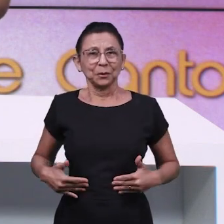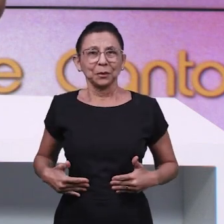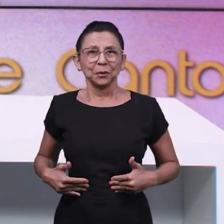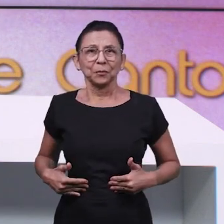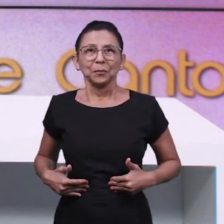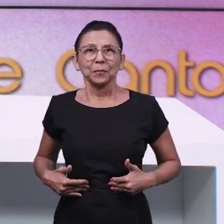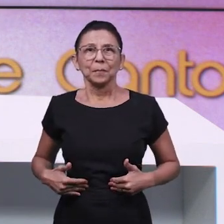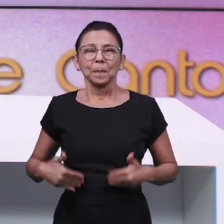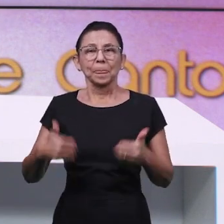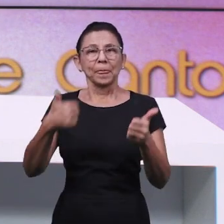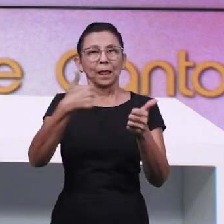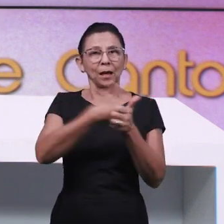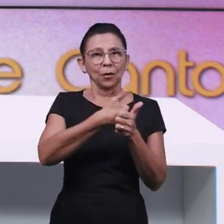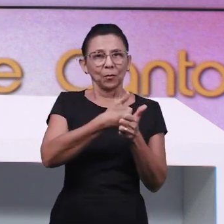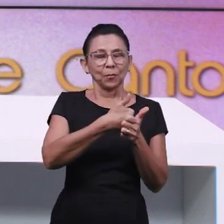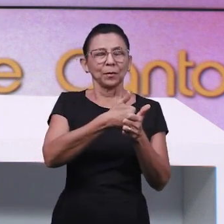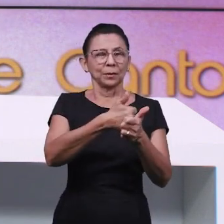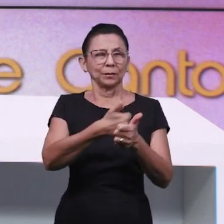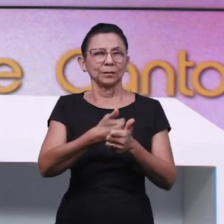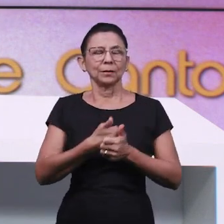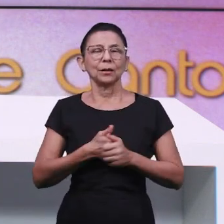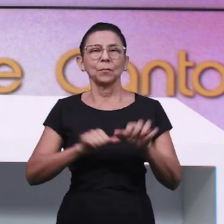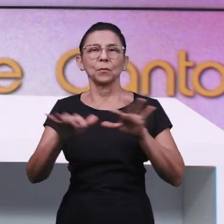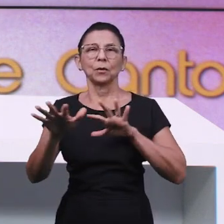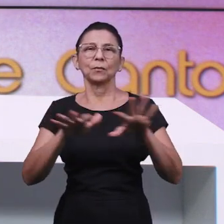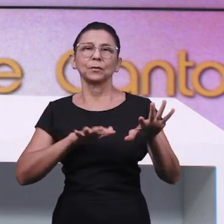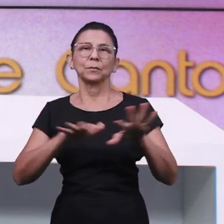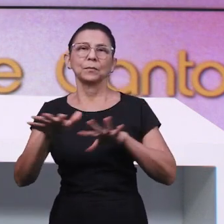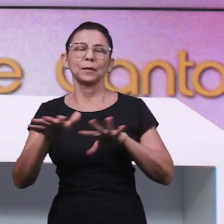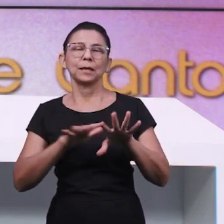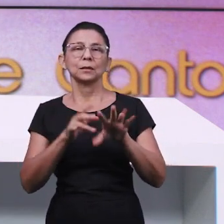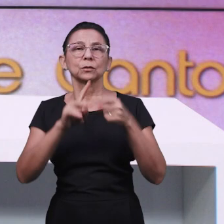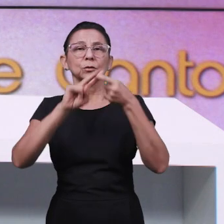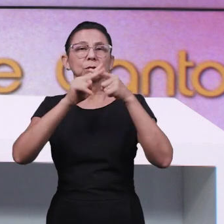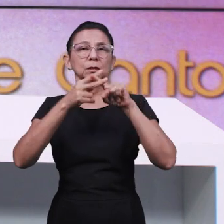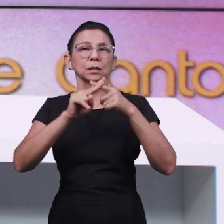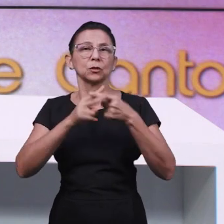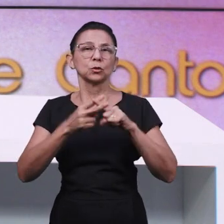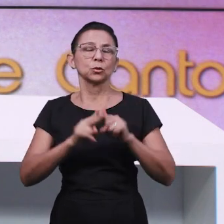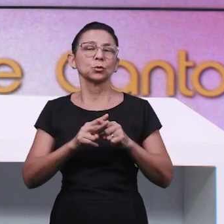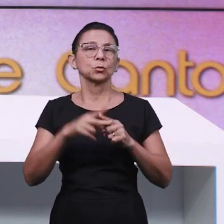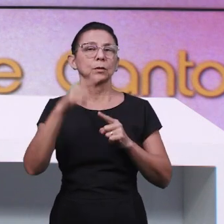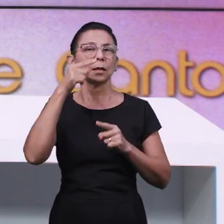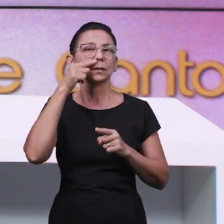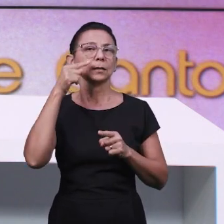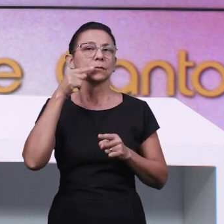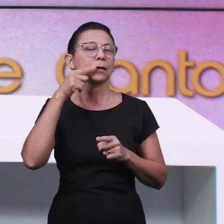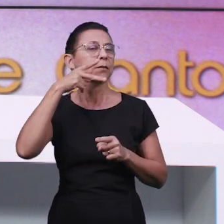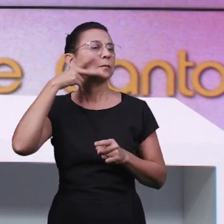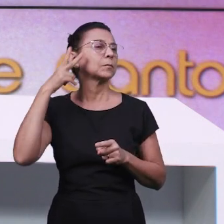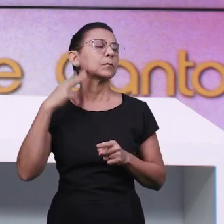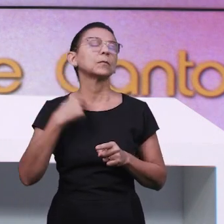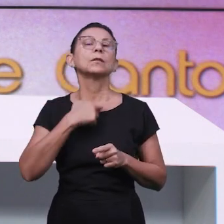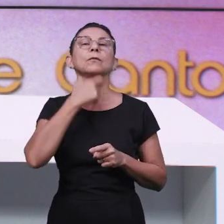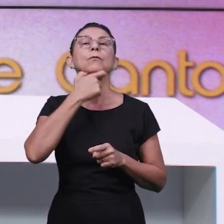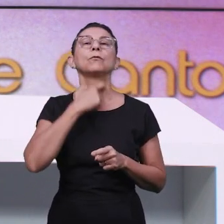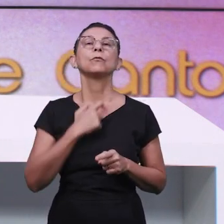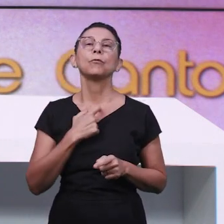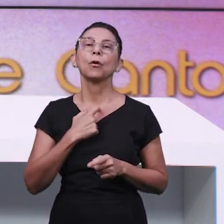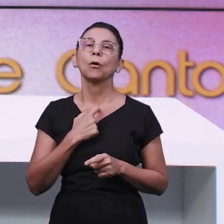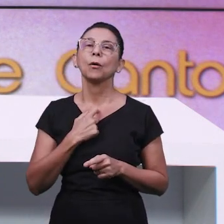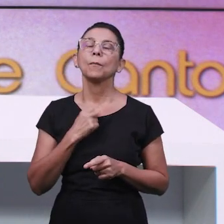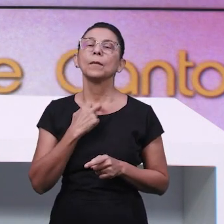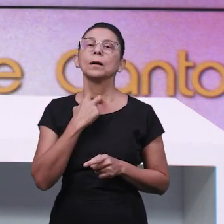o movimento dos nossos articuladores, os ajustes que são realizados no nosso trato vocal